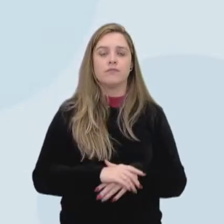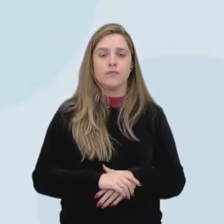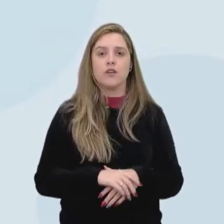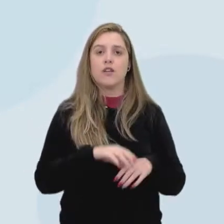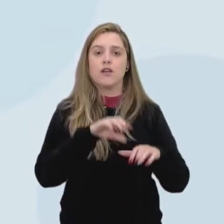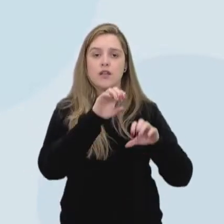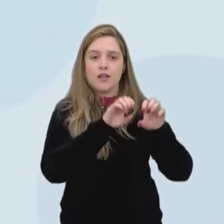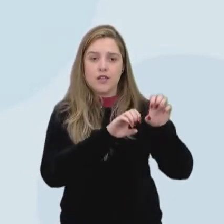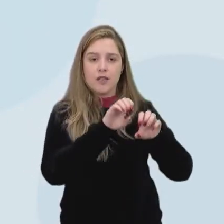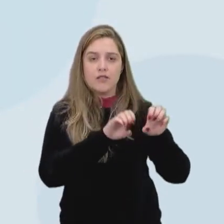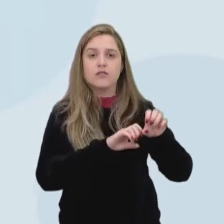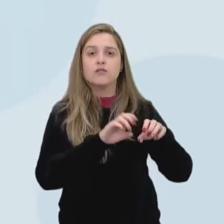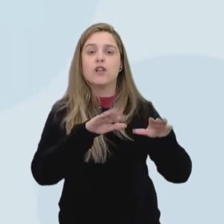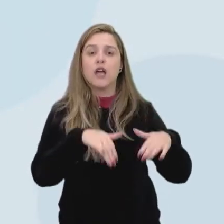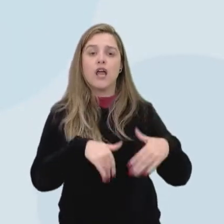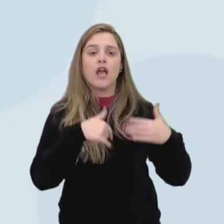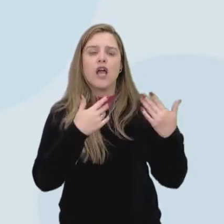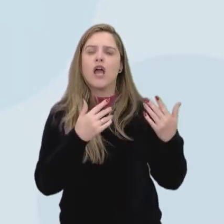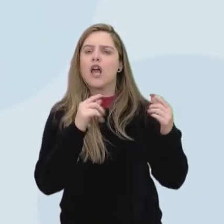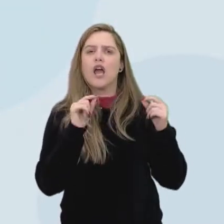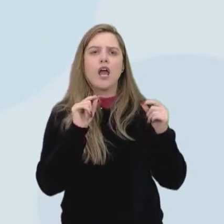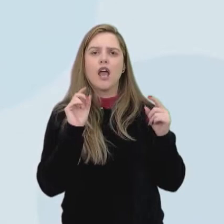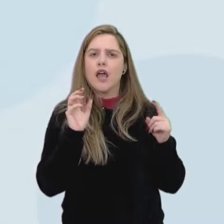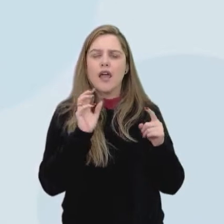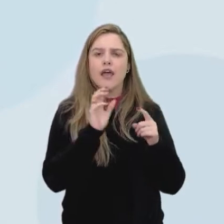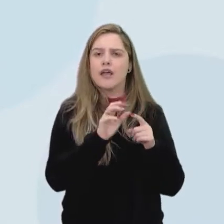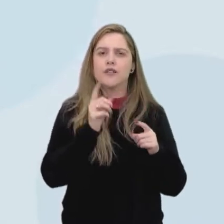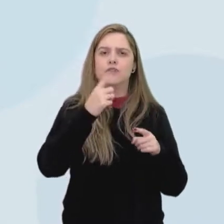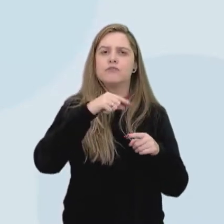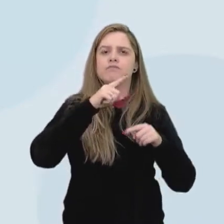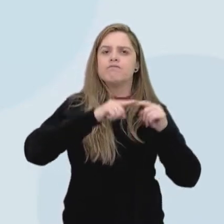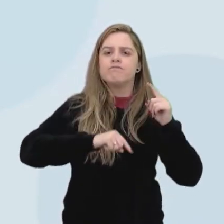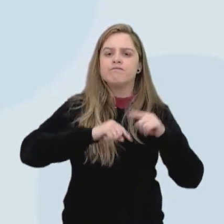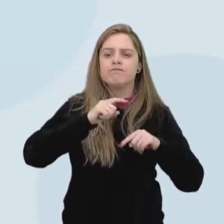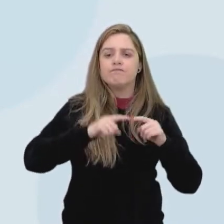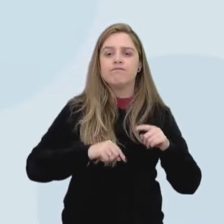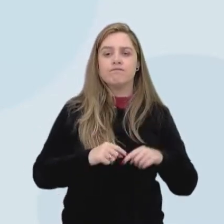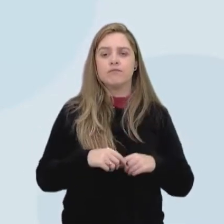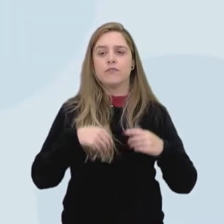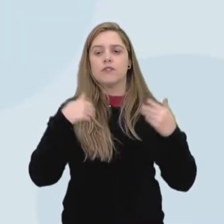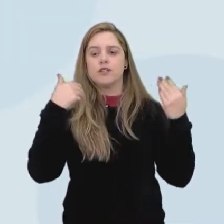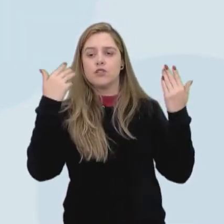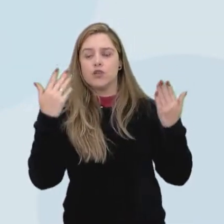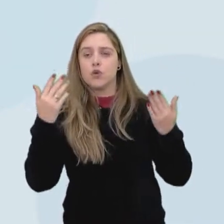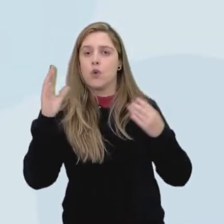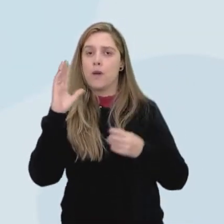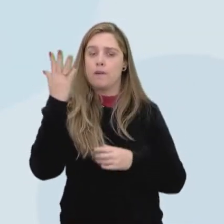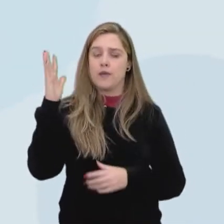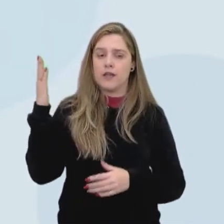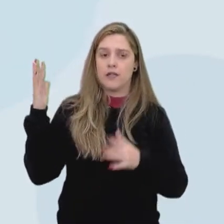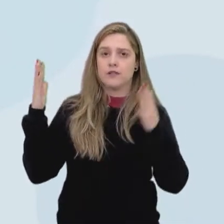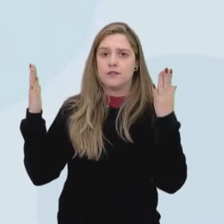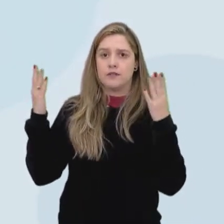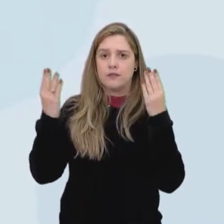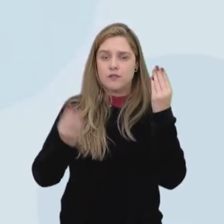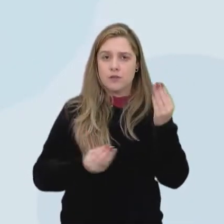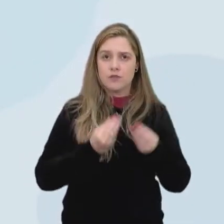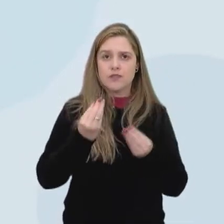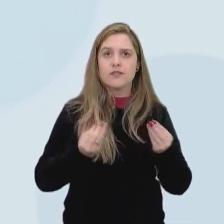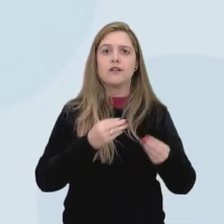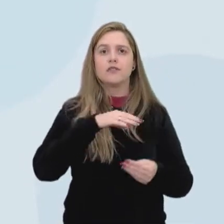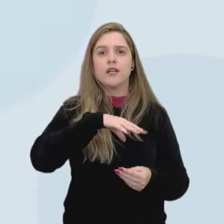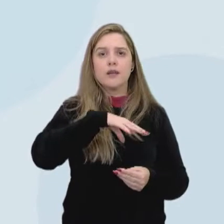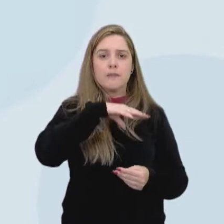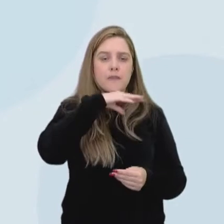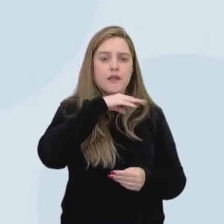quais são os efeitos que esses agrotóxicos produzem, tanto no ambiente como para os animais, para as